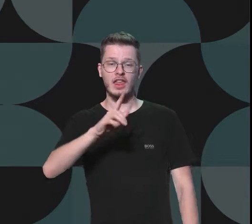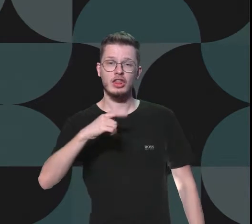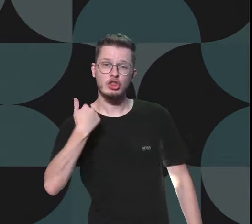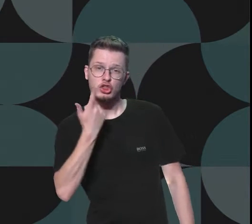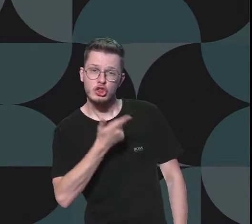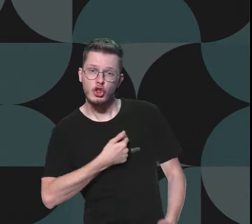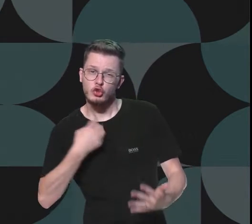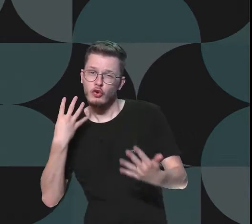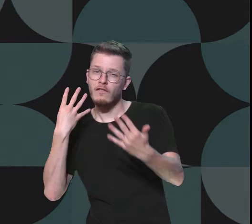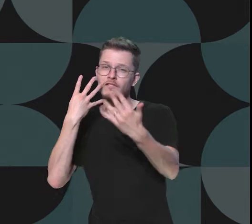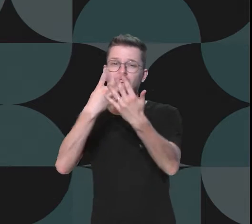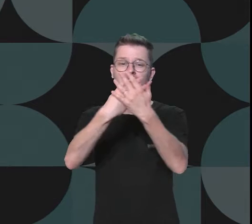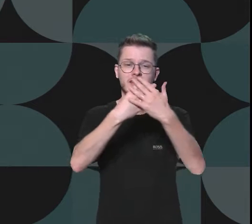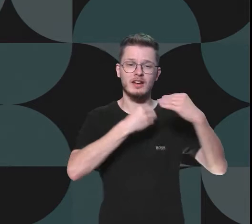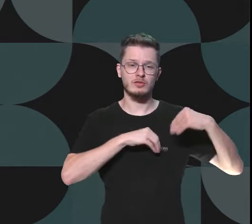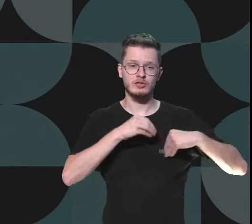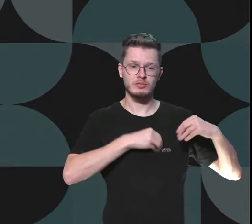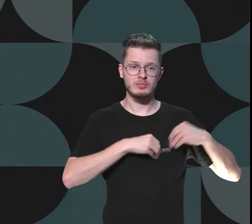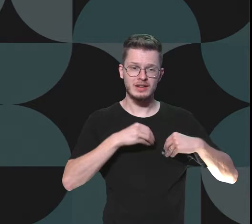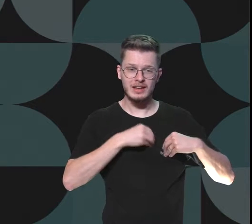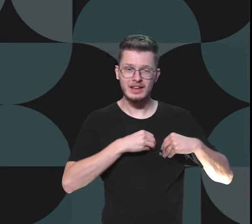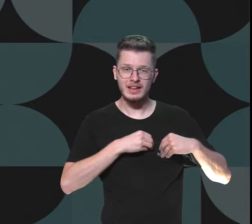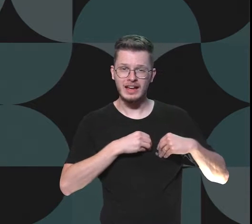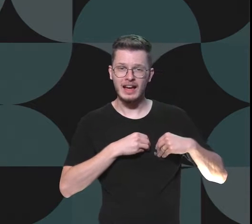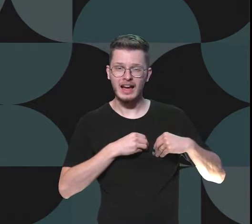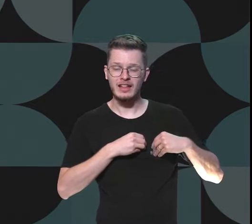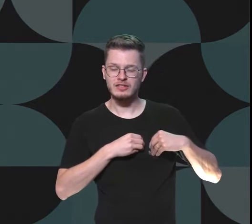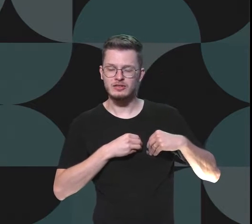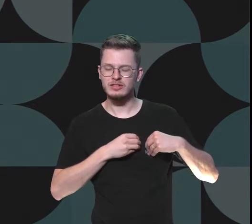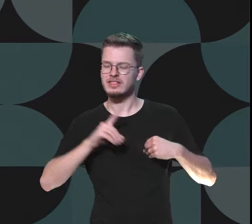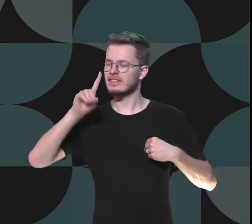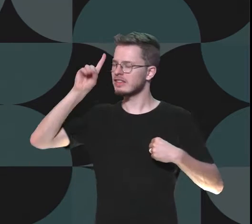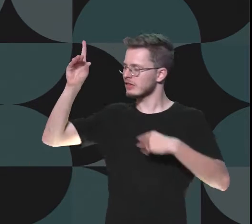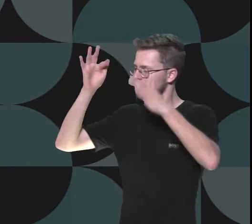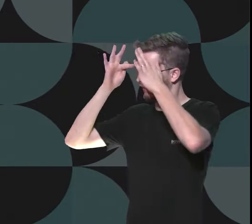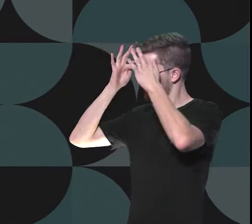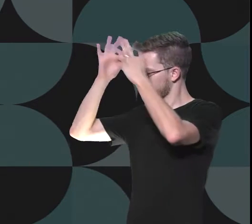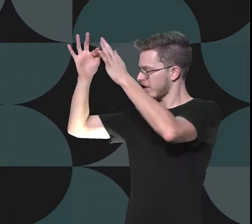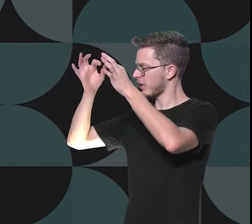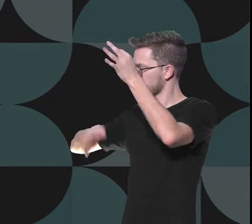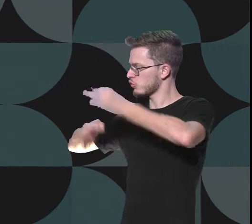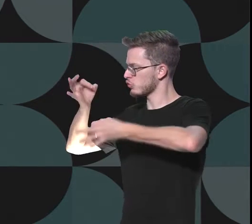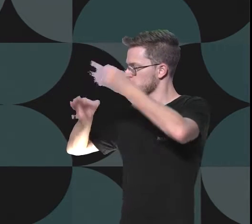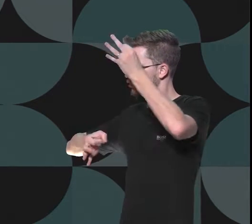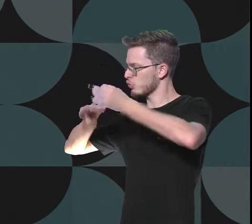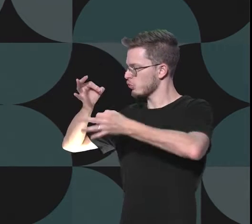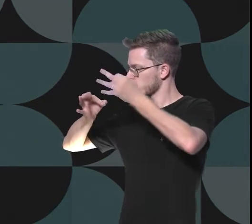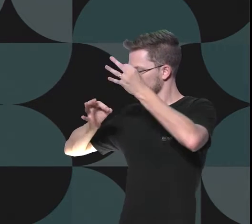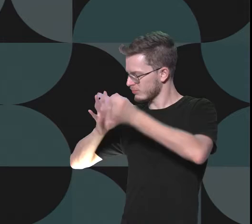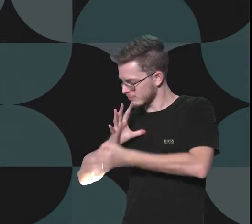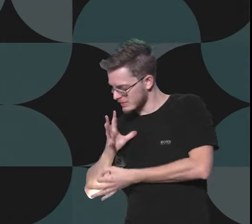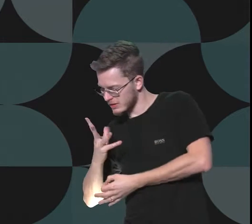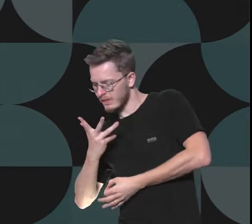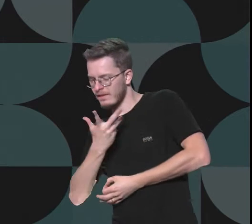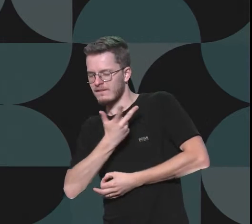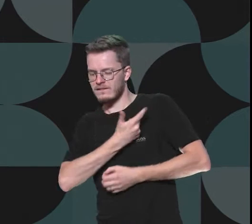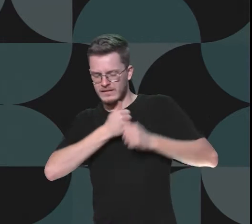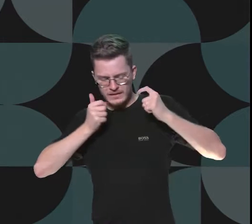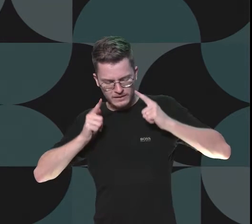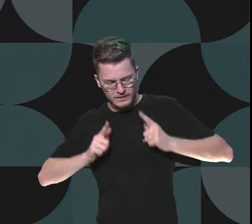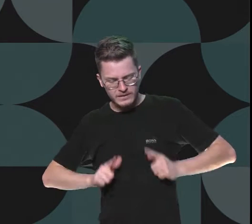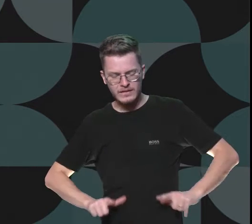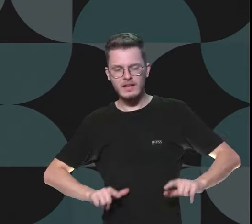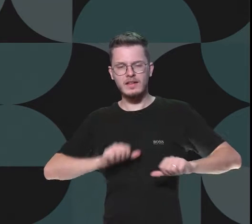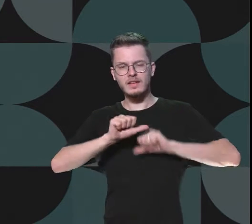toda injustiça. Se dissermos que não cometemos pecado, fazemos dele um mentiroso e a sua palavra